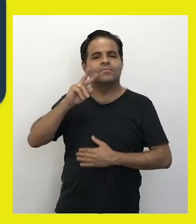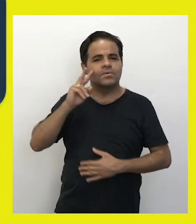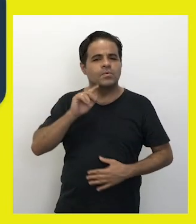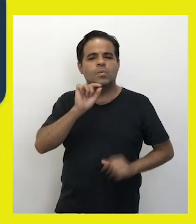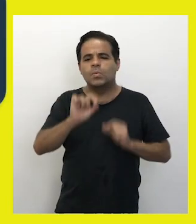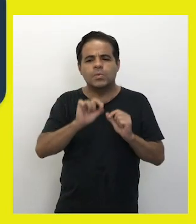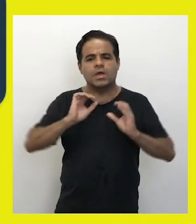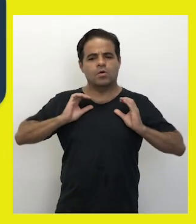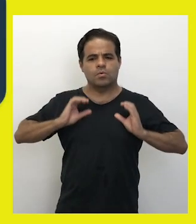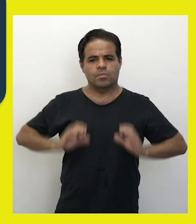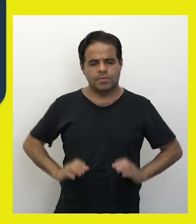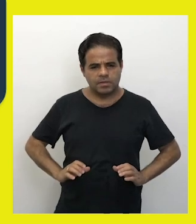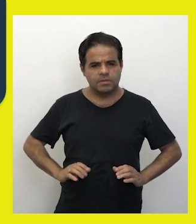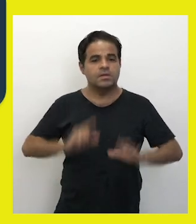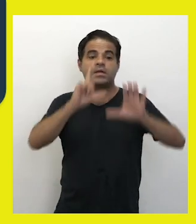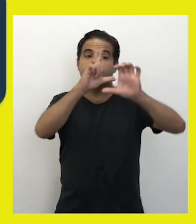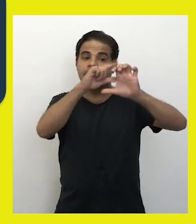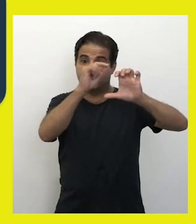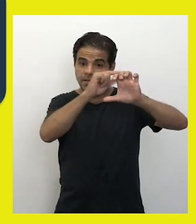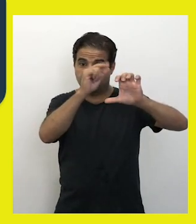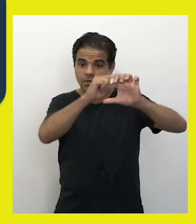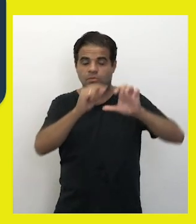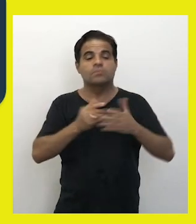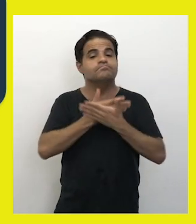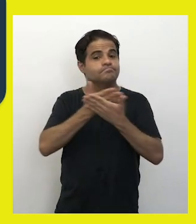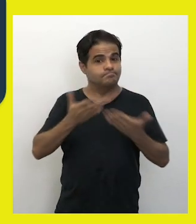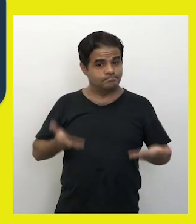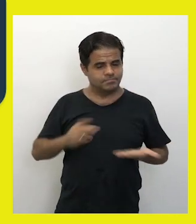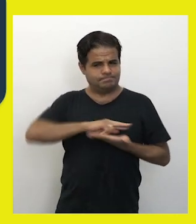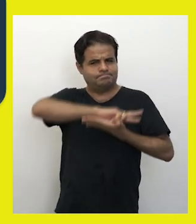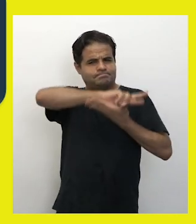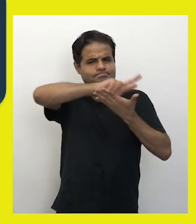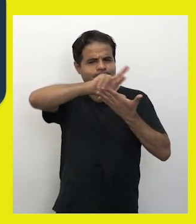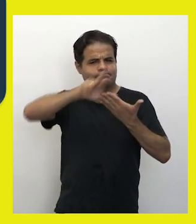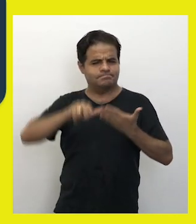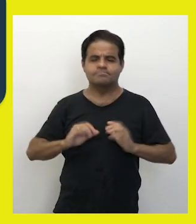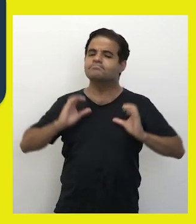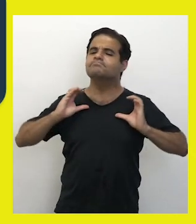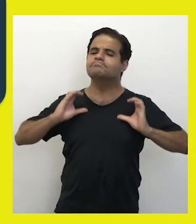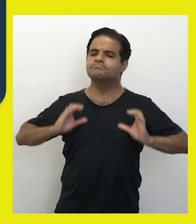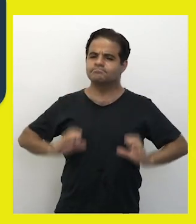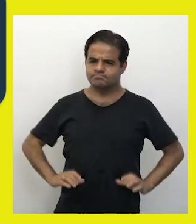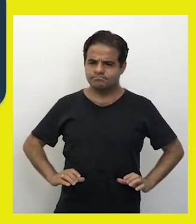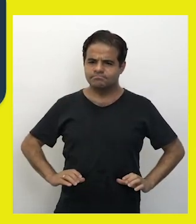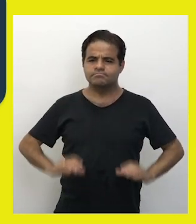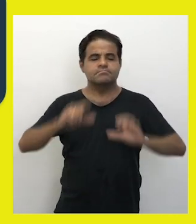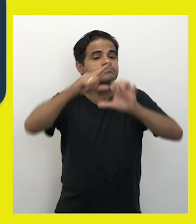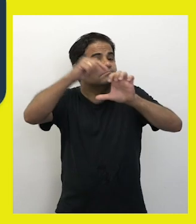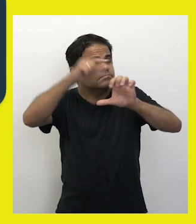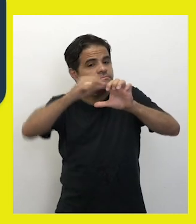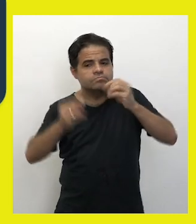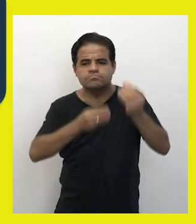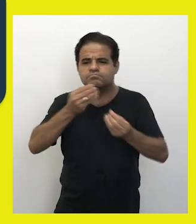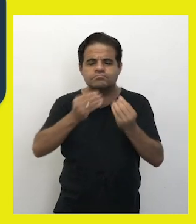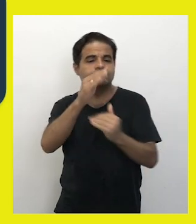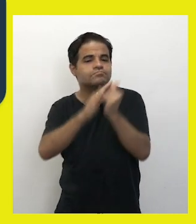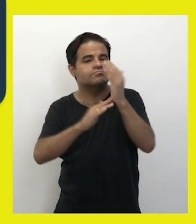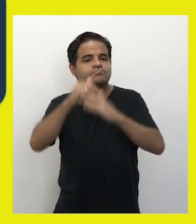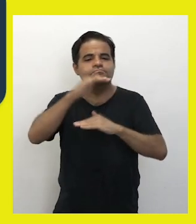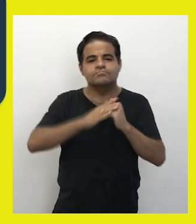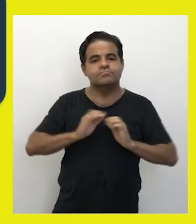é comportamento empreendedor, quais são as características do comportamento empreendedor, como praticar